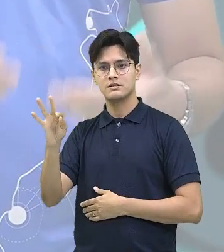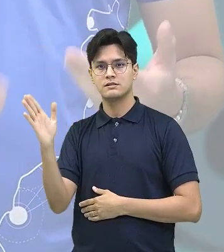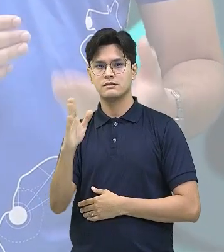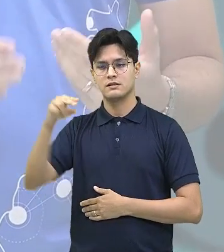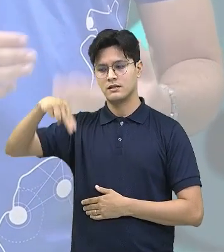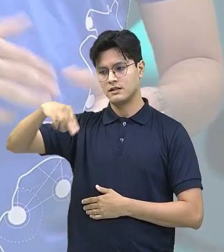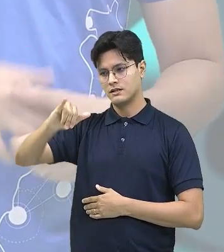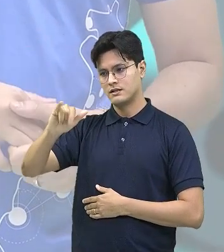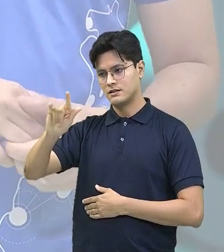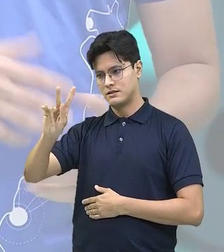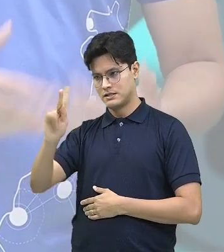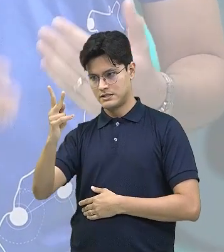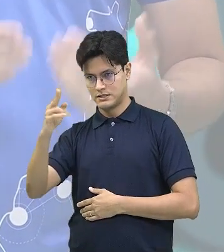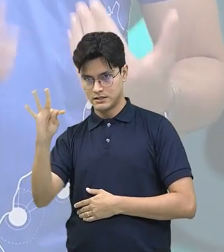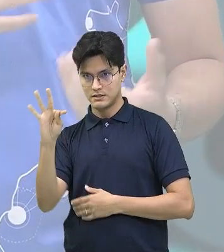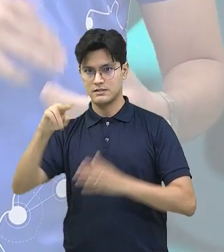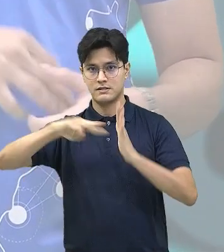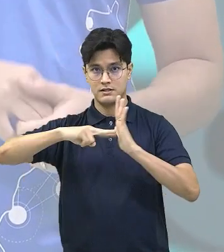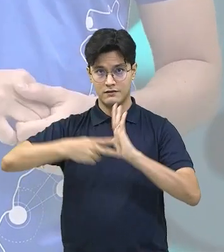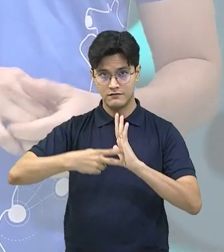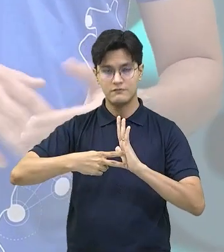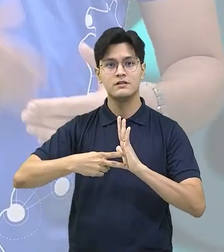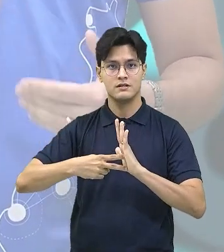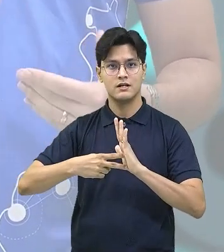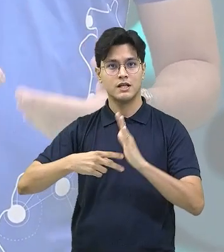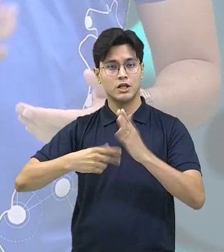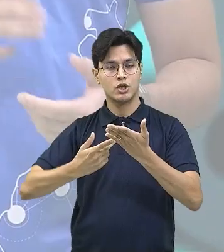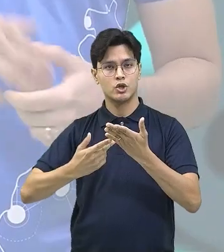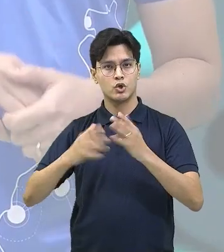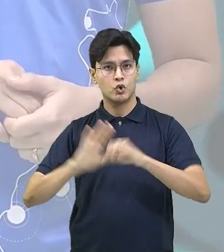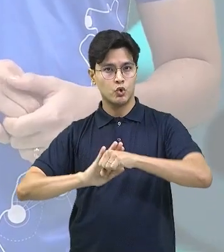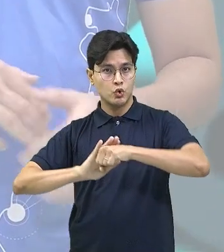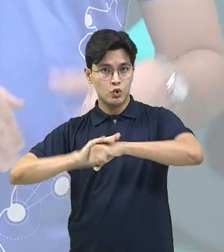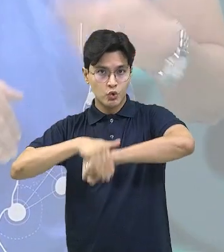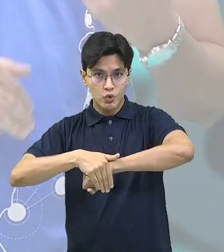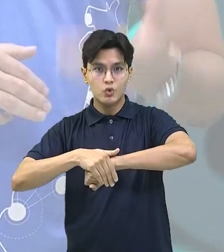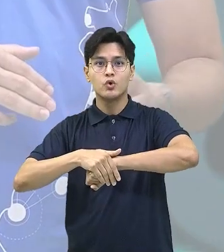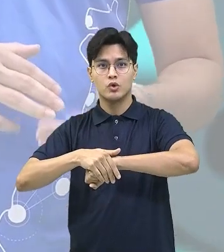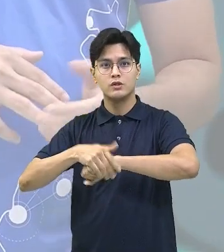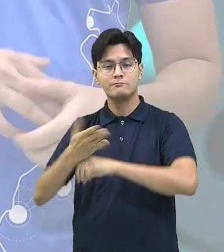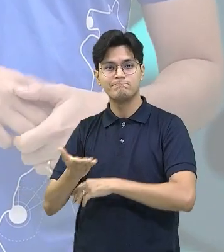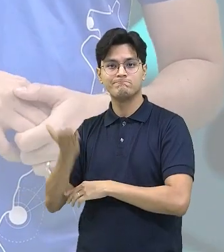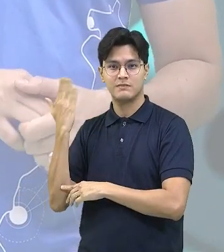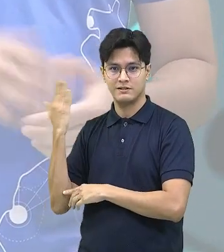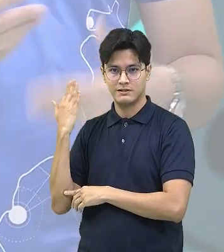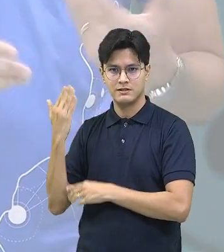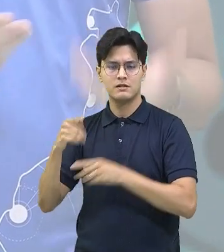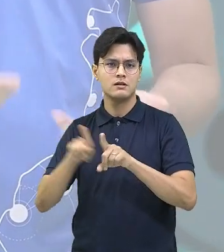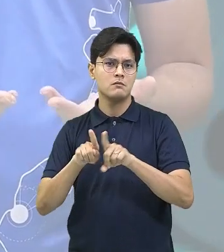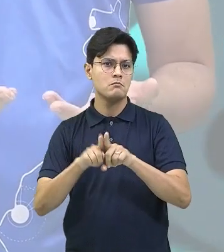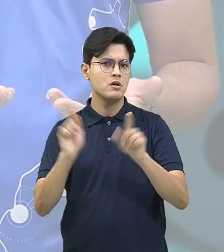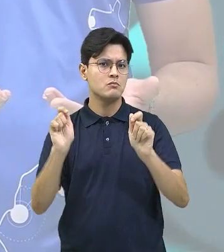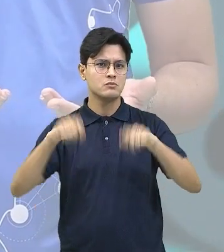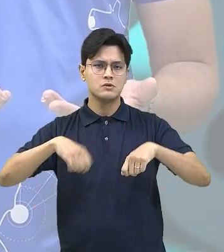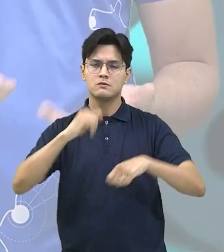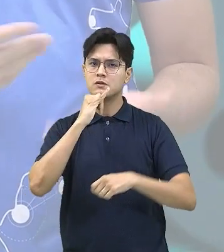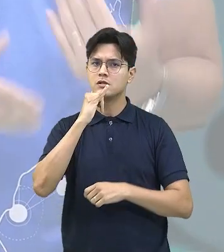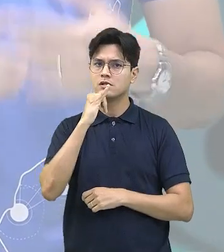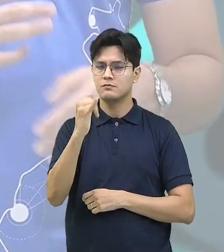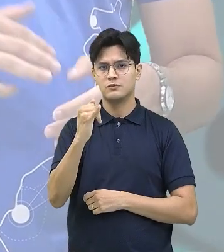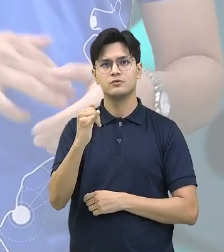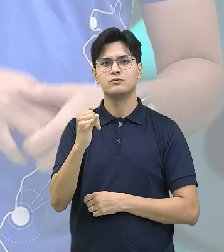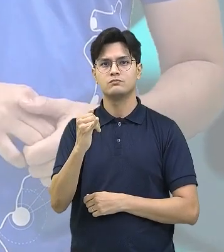gente poderia até traduzir o last aí como esse passado, semana passada, mês passado. A gente não fala assim em